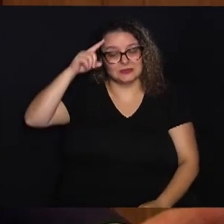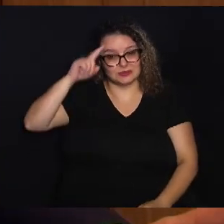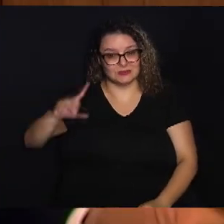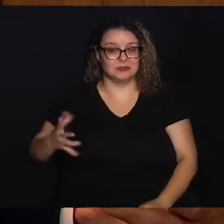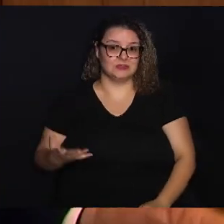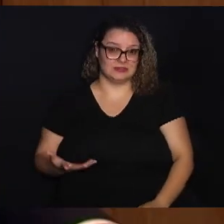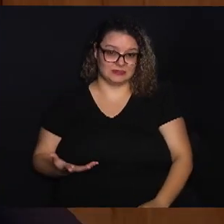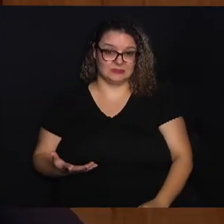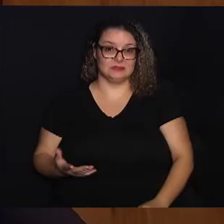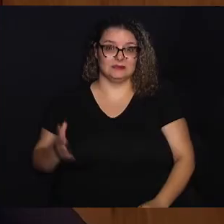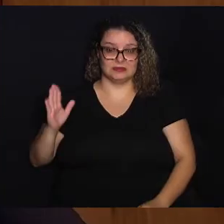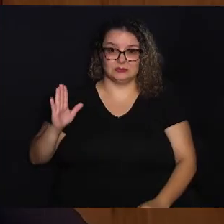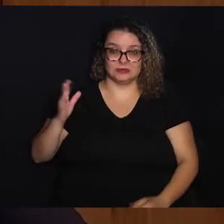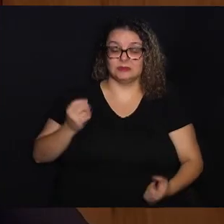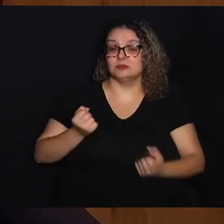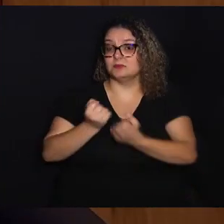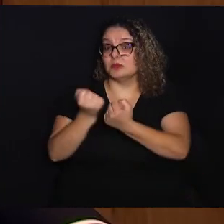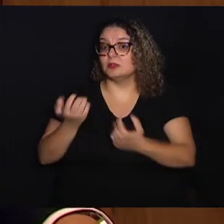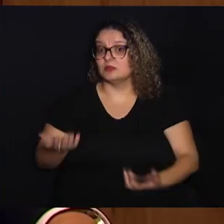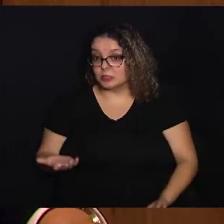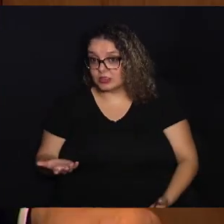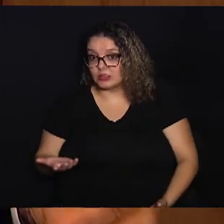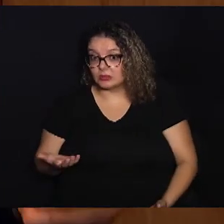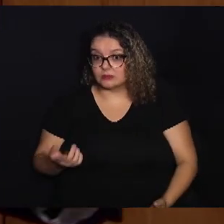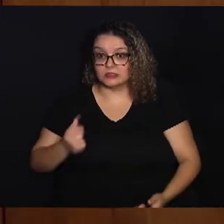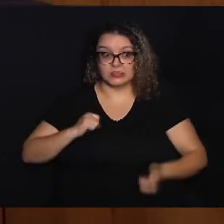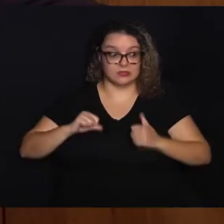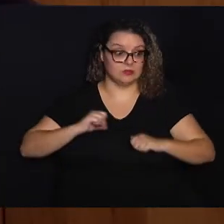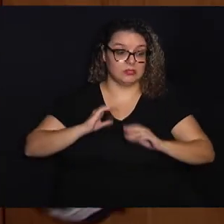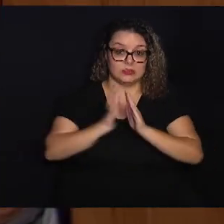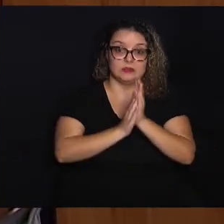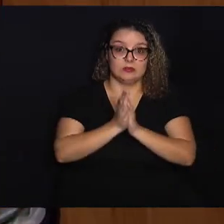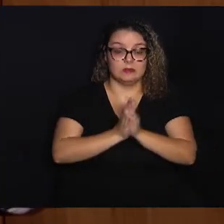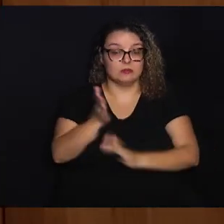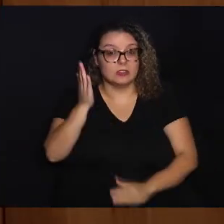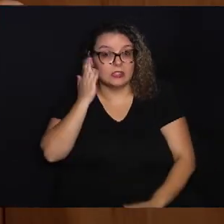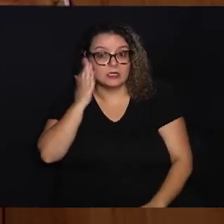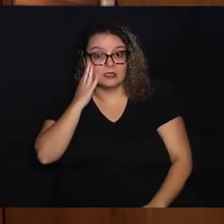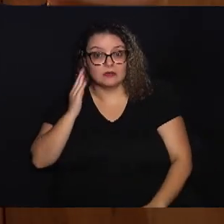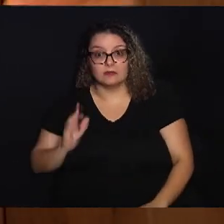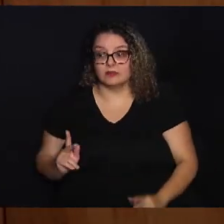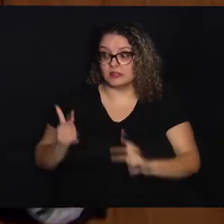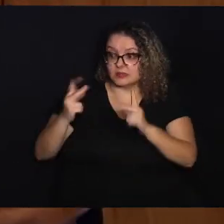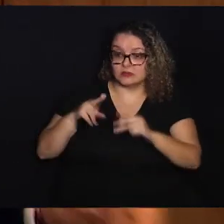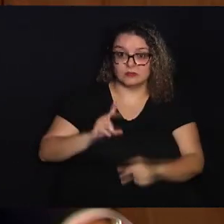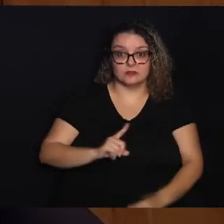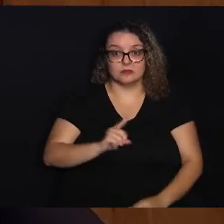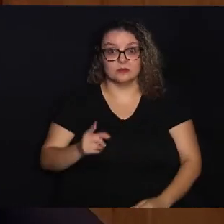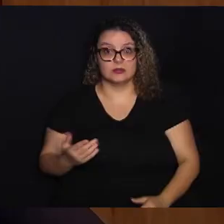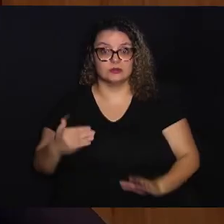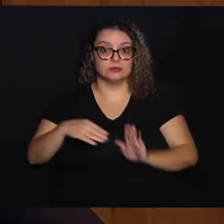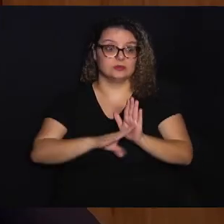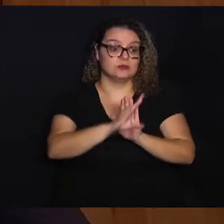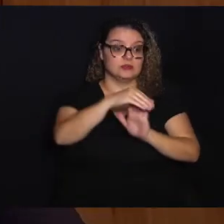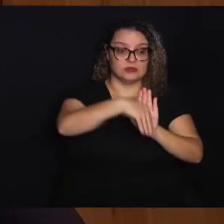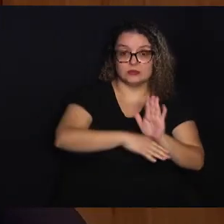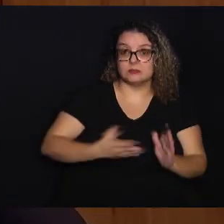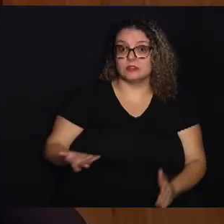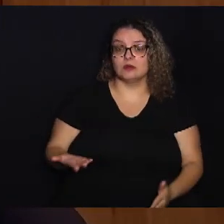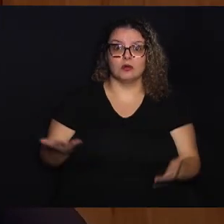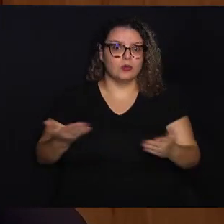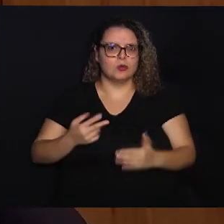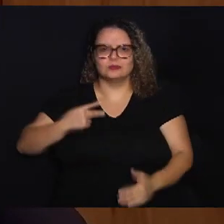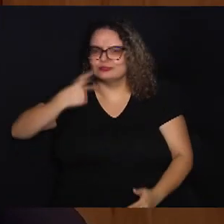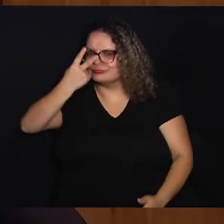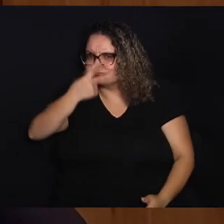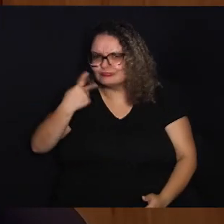e seus apoiadores, ansiosos para saber se foi eleito, não foi eleito, subiu, desceu. Hoje, em 2